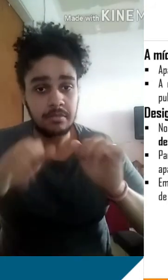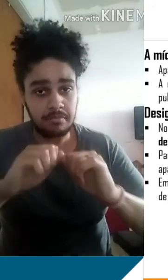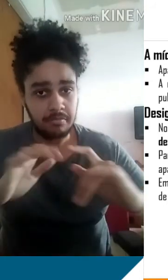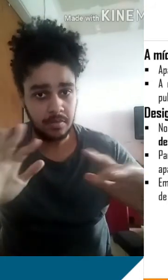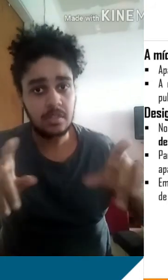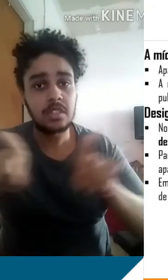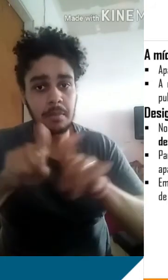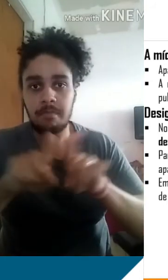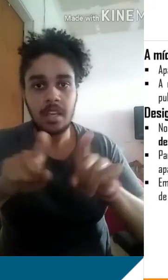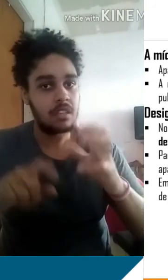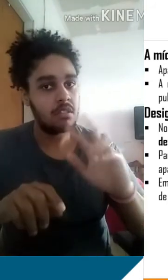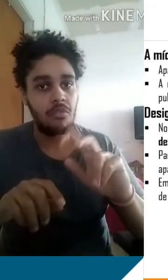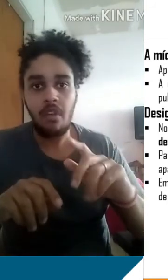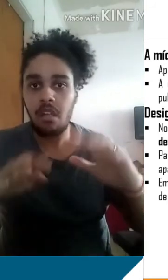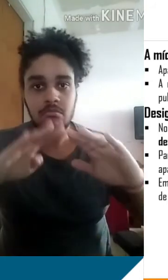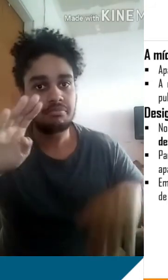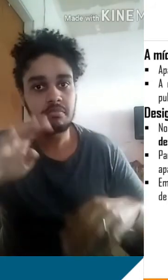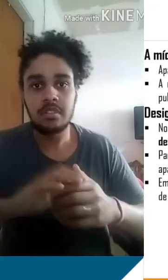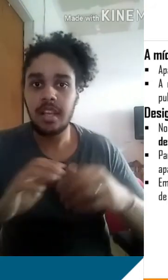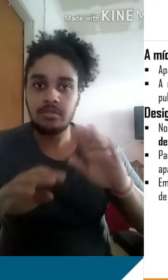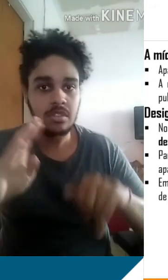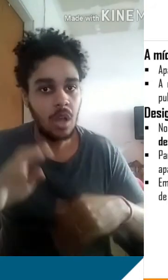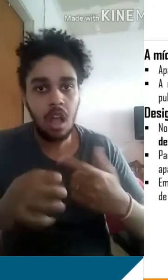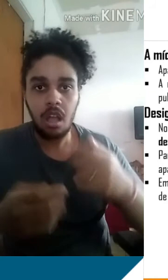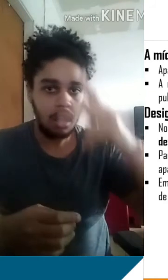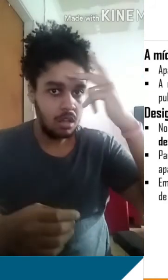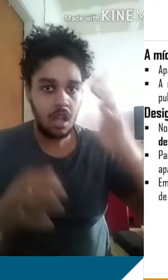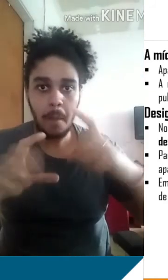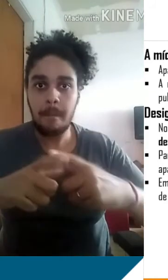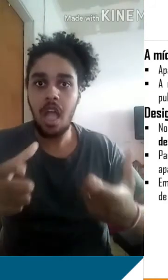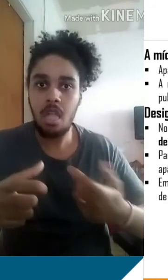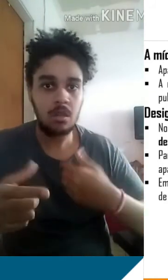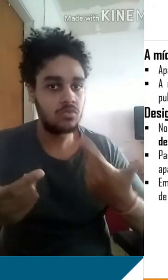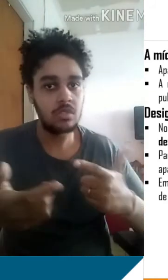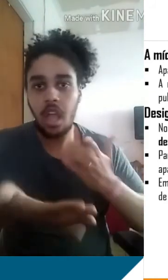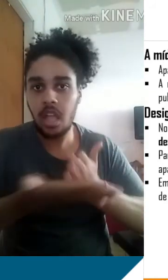essa prerrogativa dos meios de comunicação. E eu trouxe isso de maneira muito